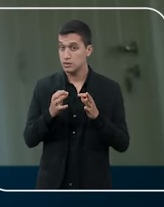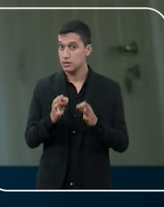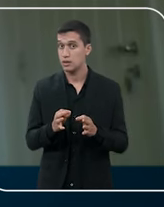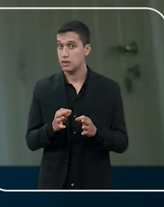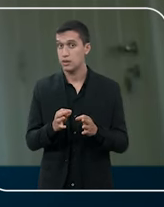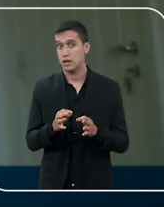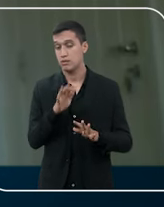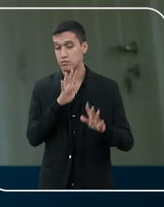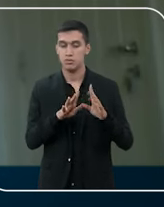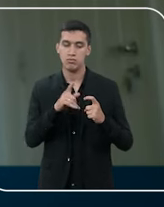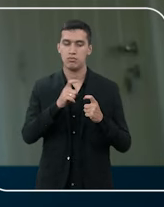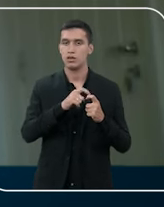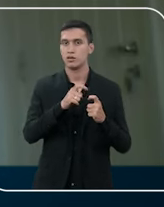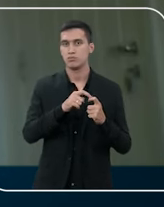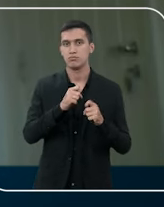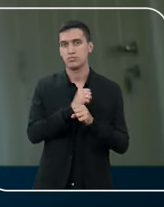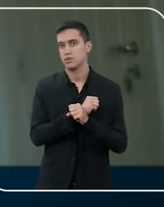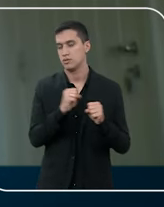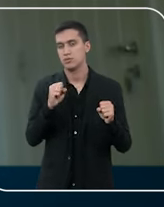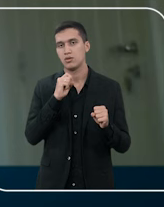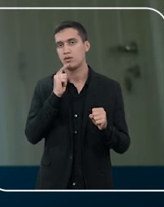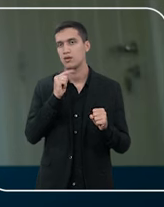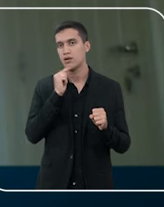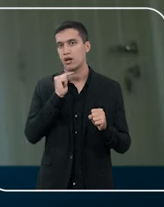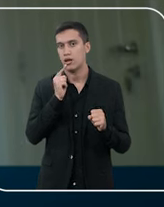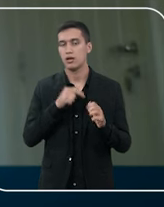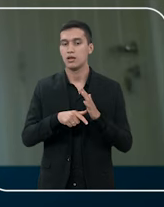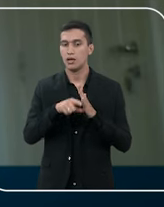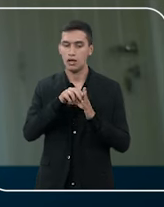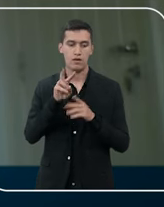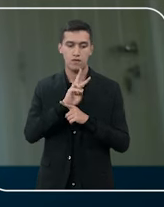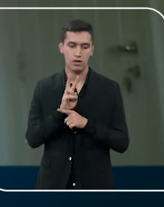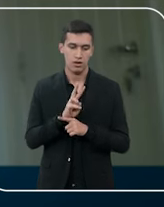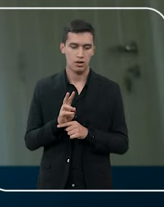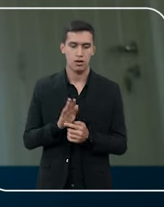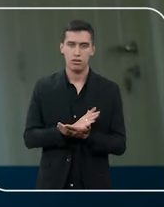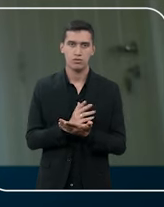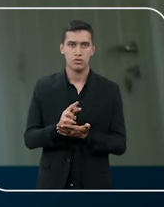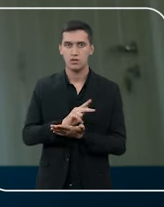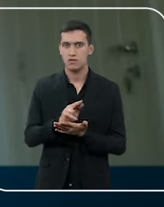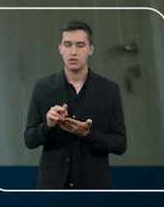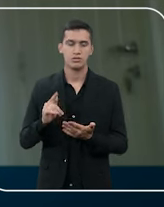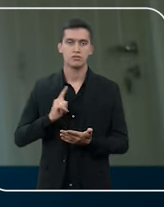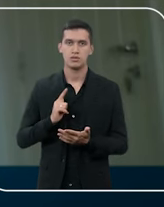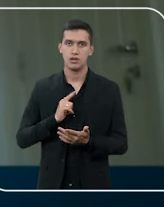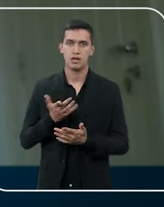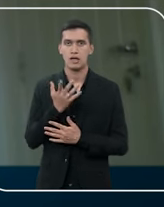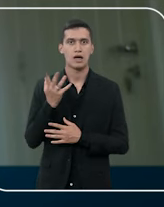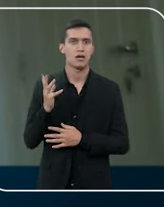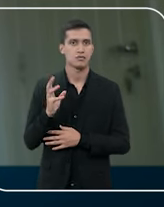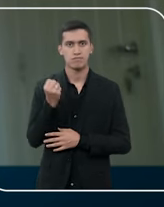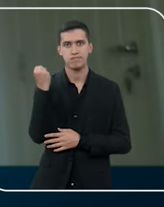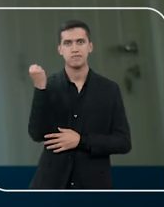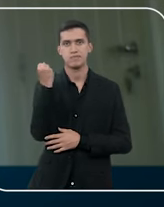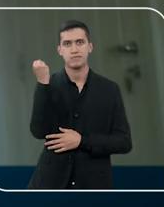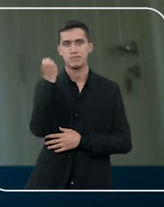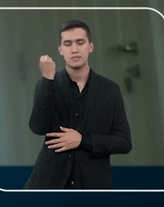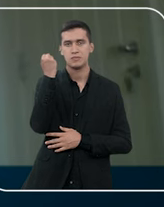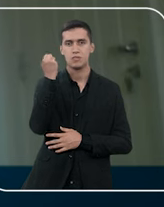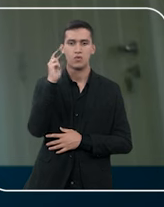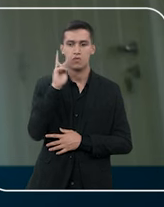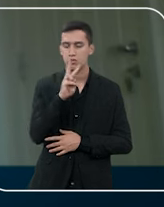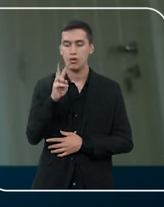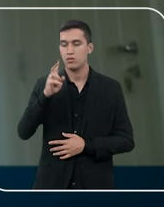médico não seja capaz de prever situações fatais, situações que